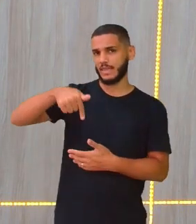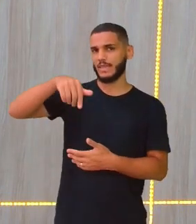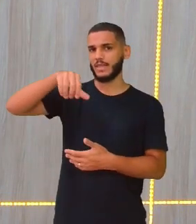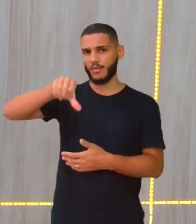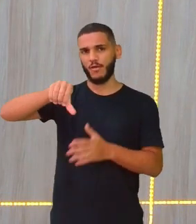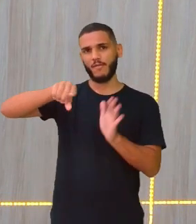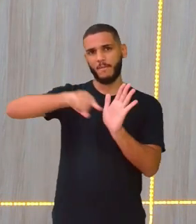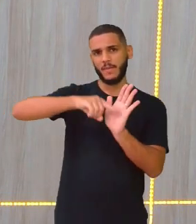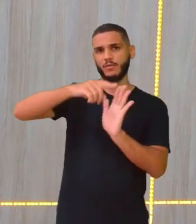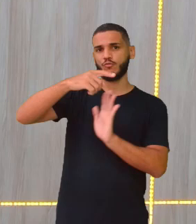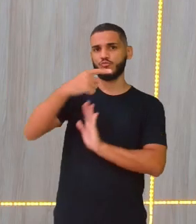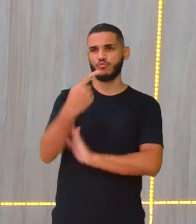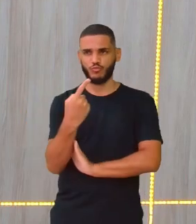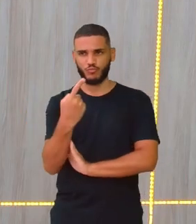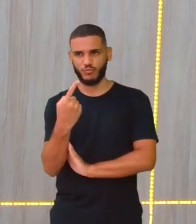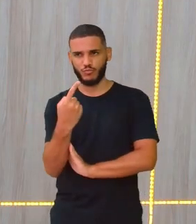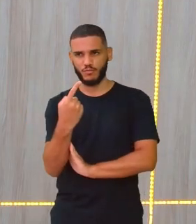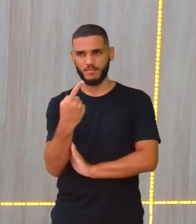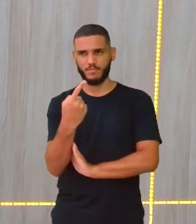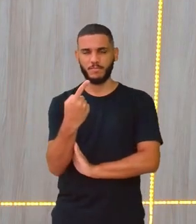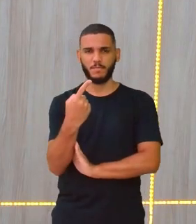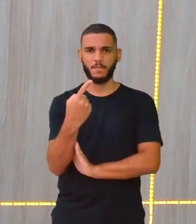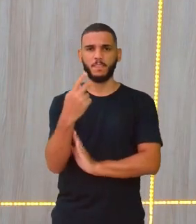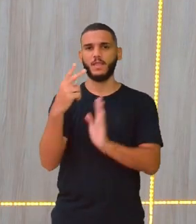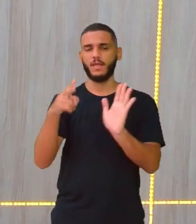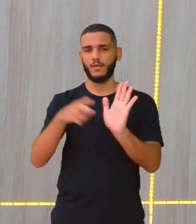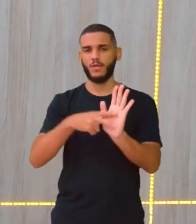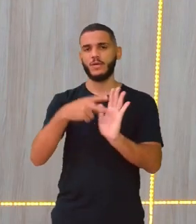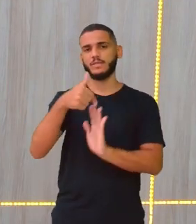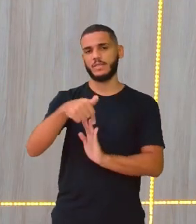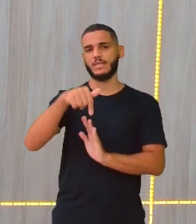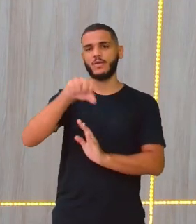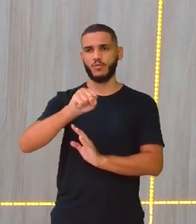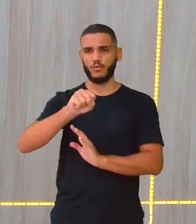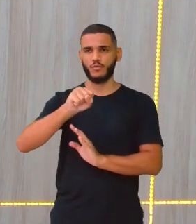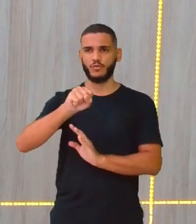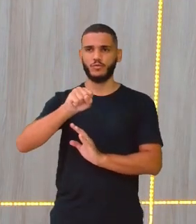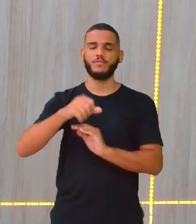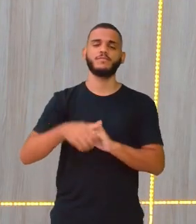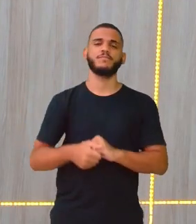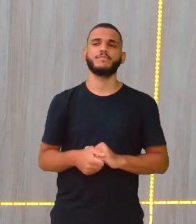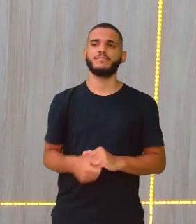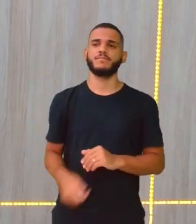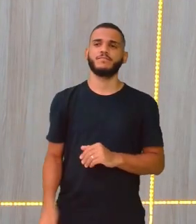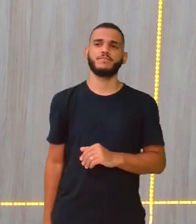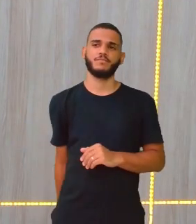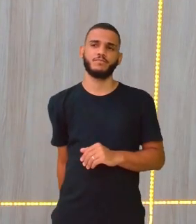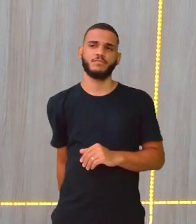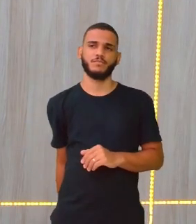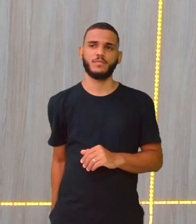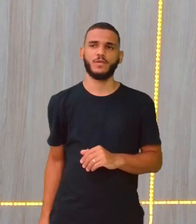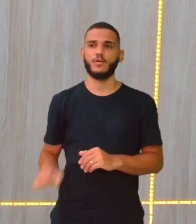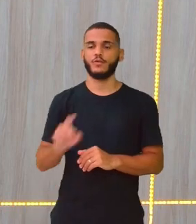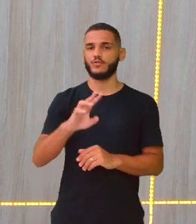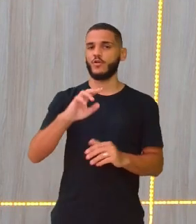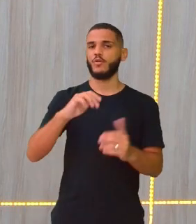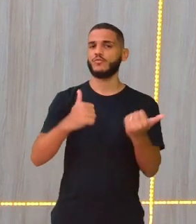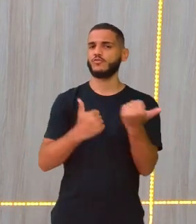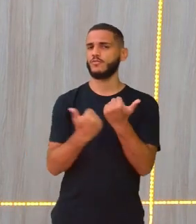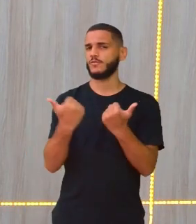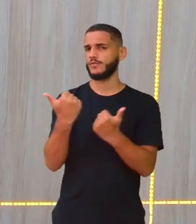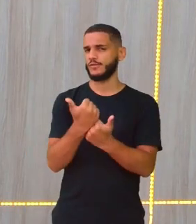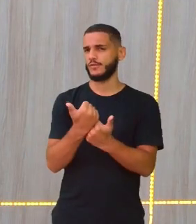79 menos 1, 78. E aqui, veja, eu só substituí. Quem é